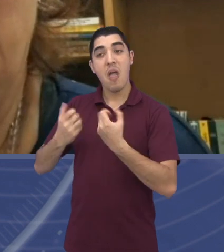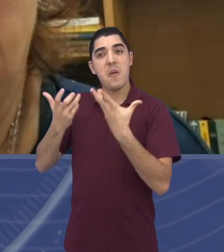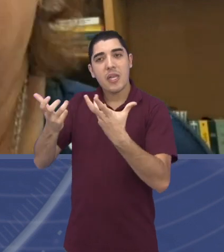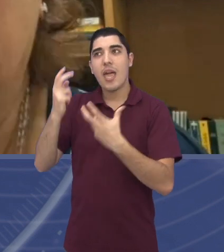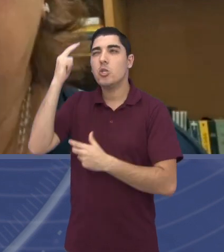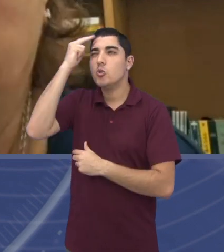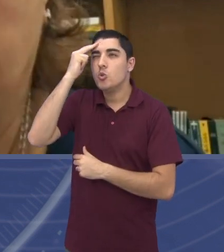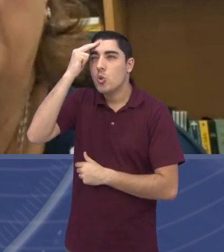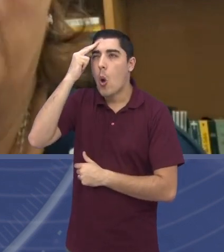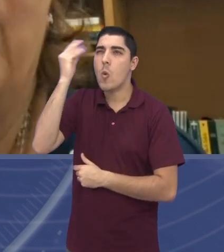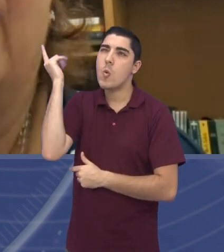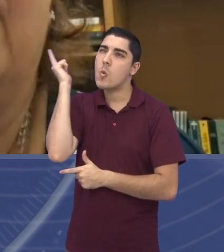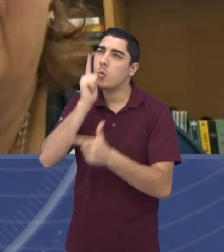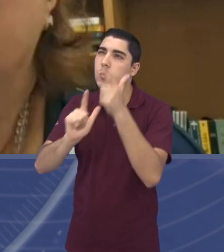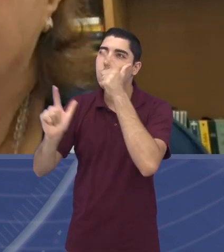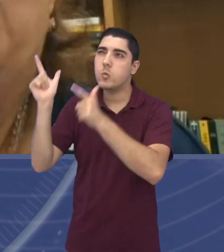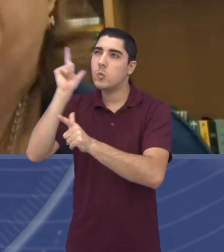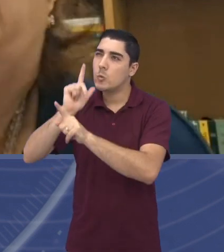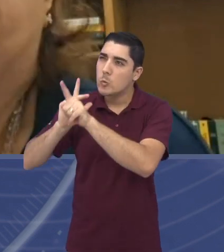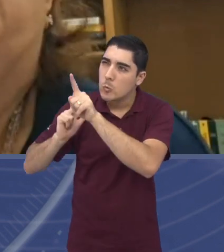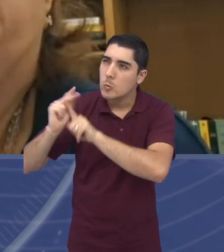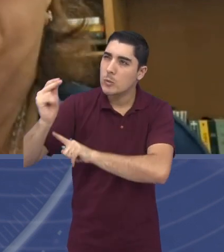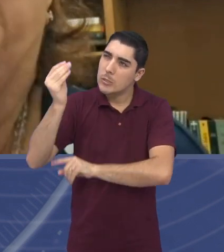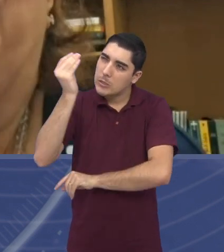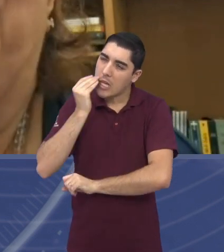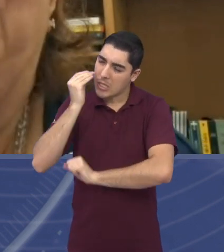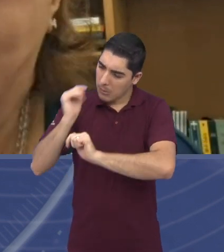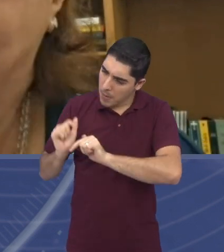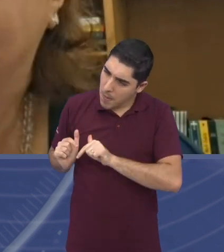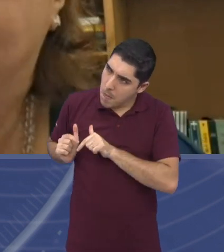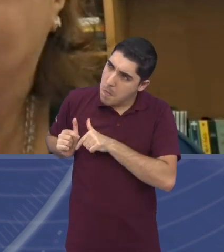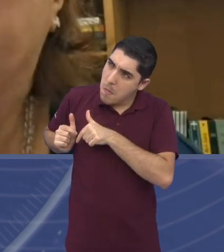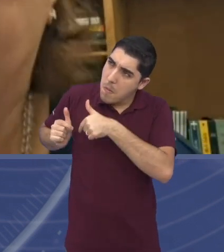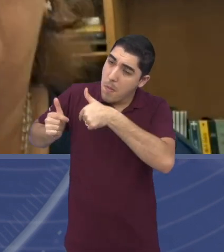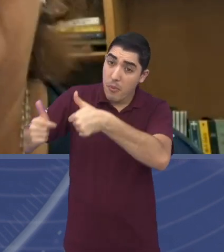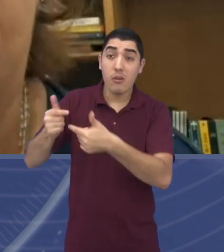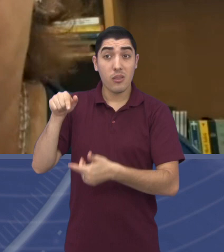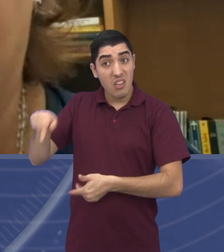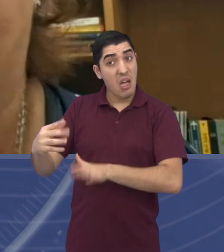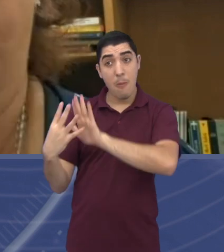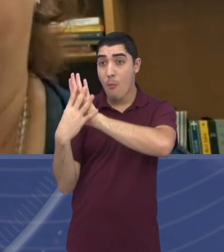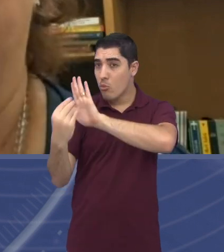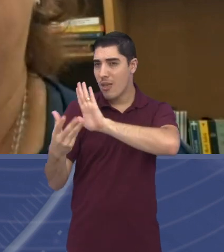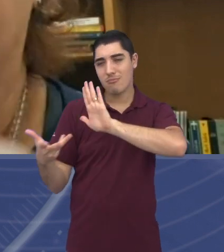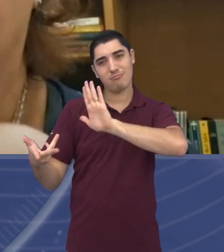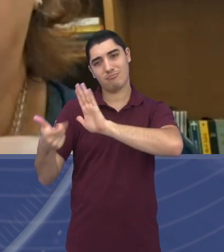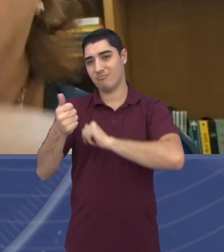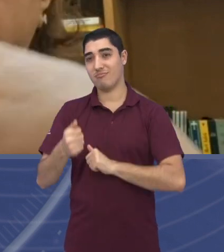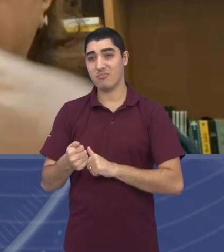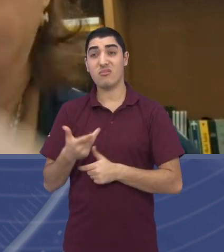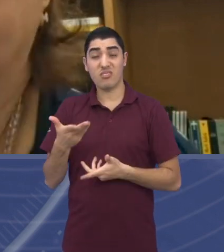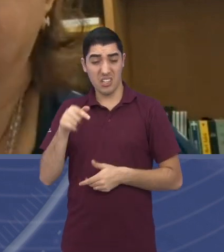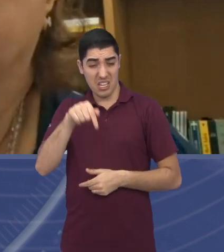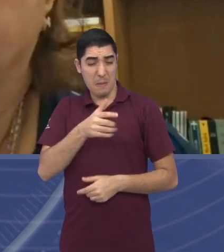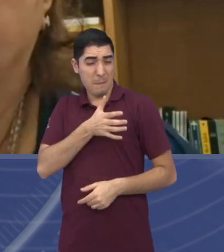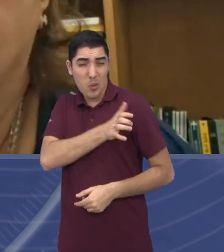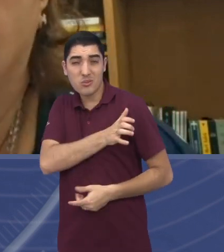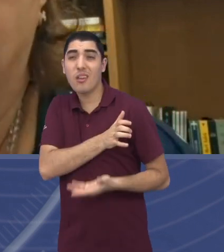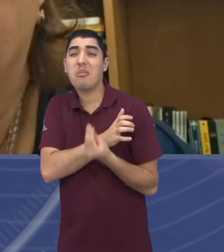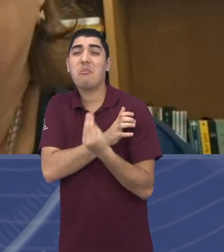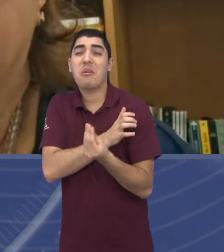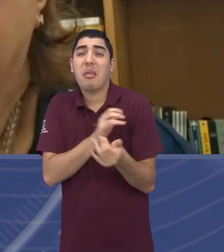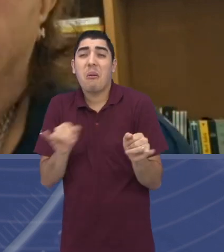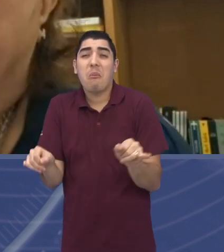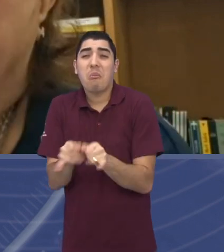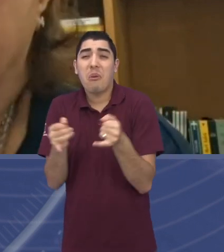sonhos, é ter sonhos e correr atrás, que isso é o sentido da vida, e muito mais importante e exemplar para nós, do que um preconceito